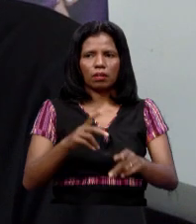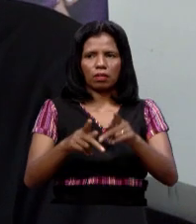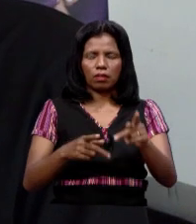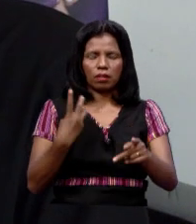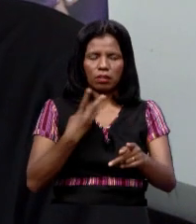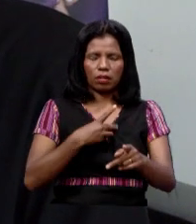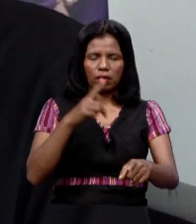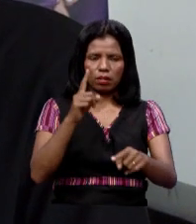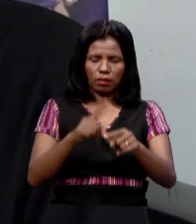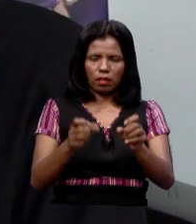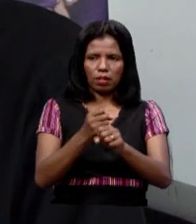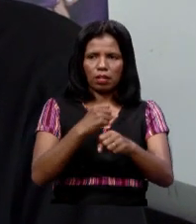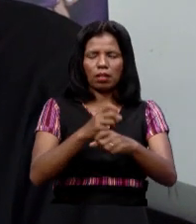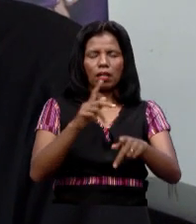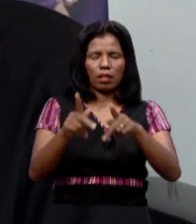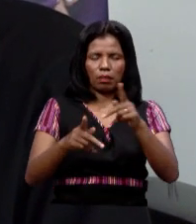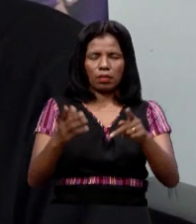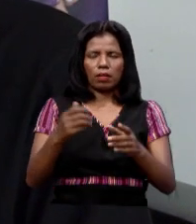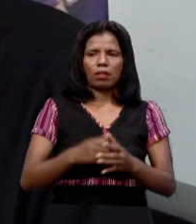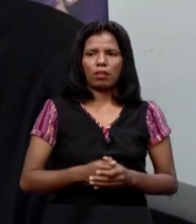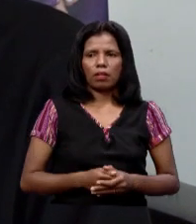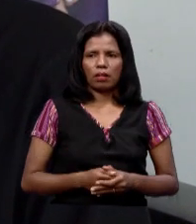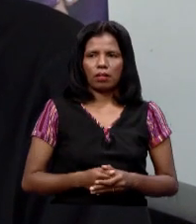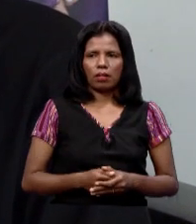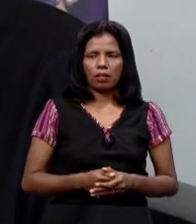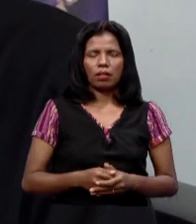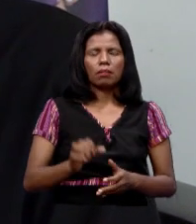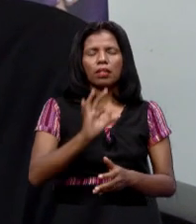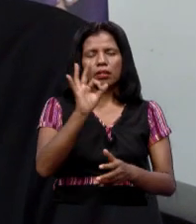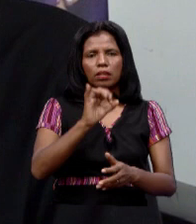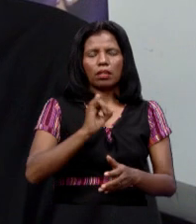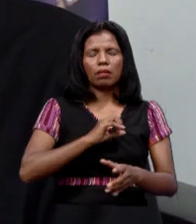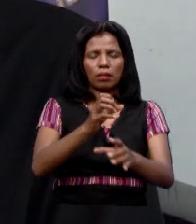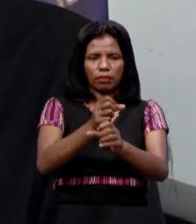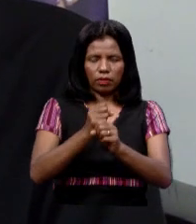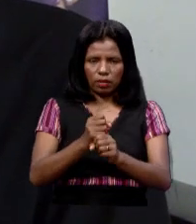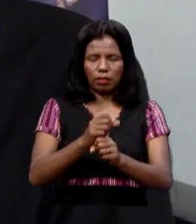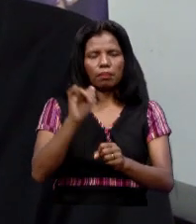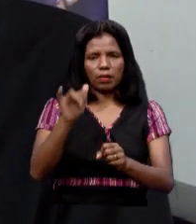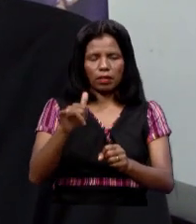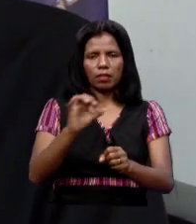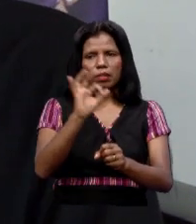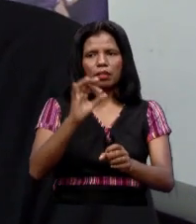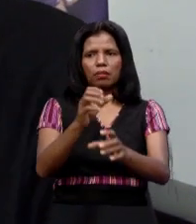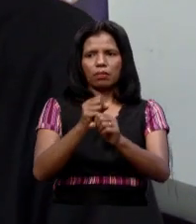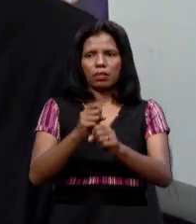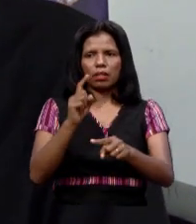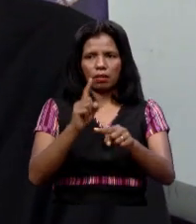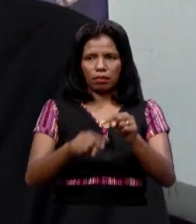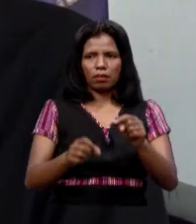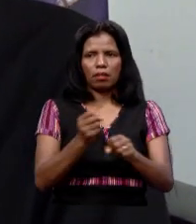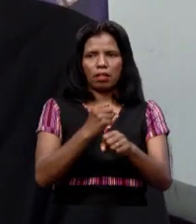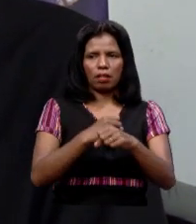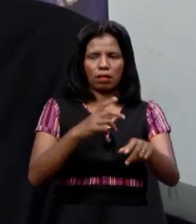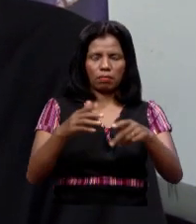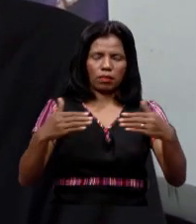bele halo ema baro daro ema den foti o sesta ha bele foti ta tante bele me be to sesta ema foti tenin la bele fane kan halo ema baro